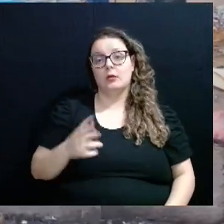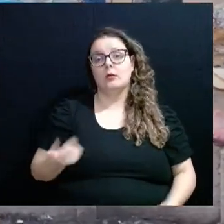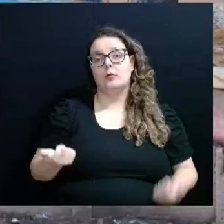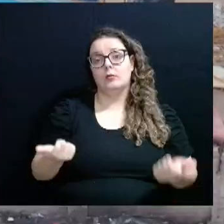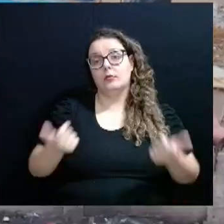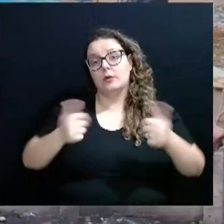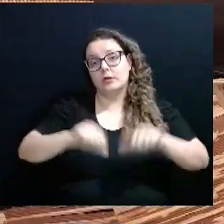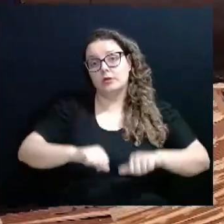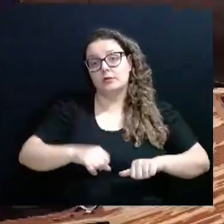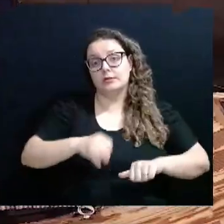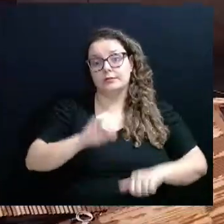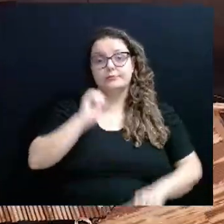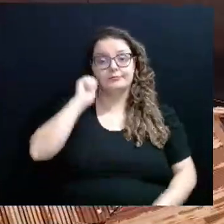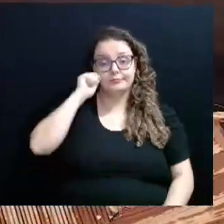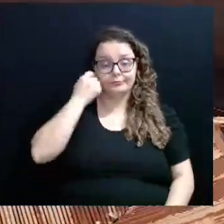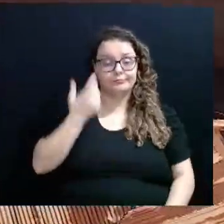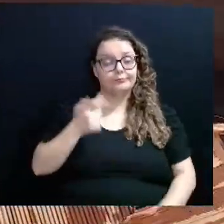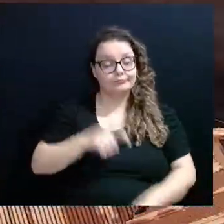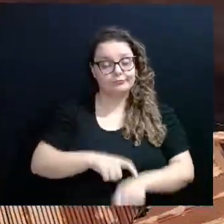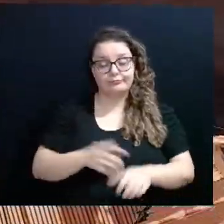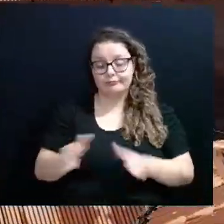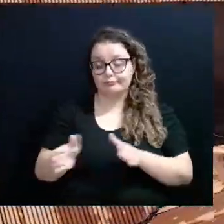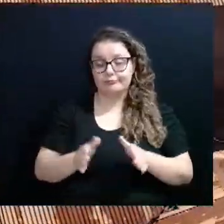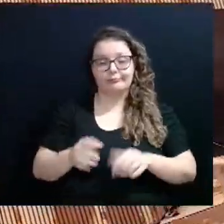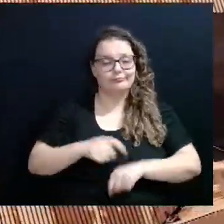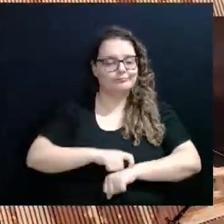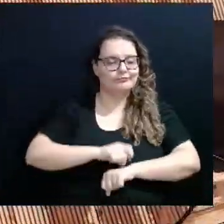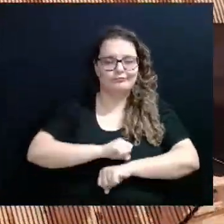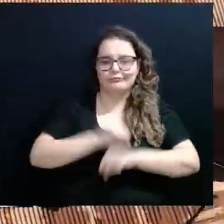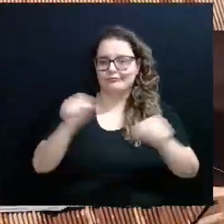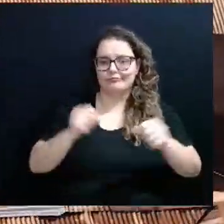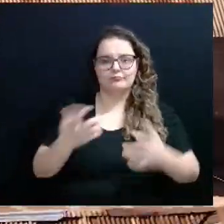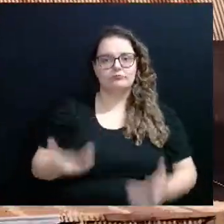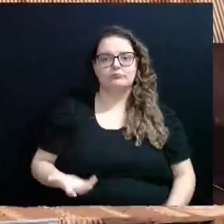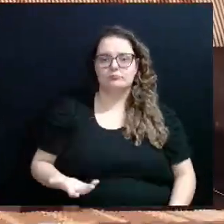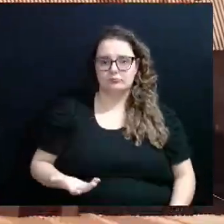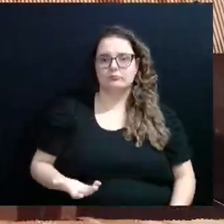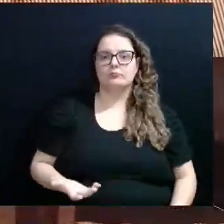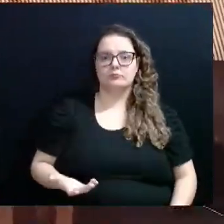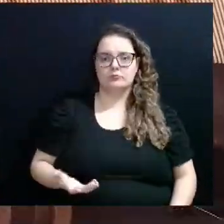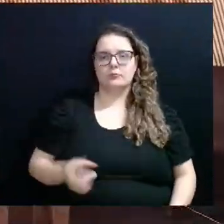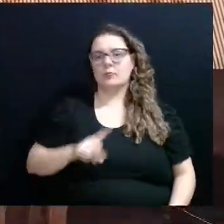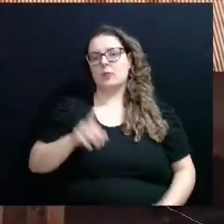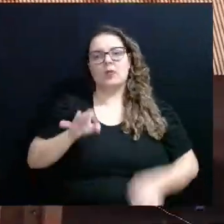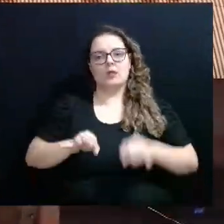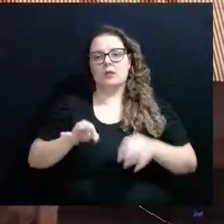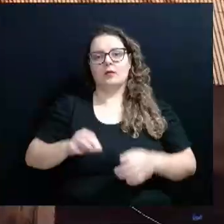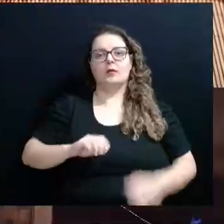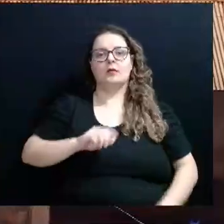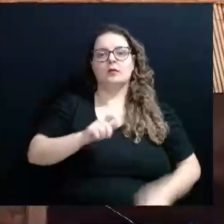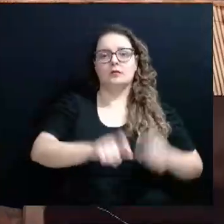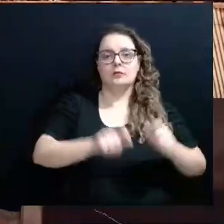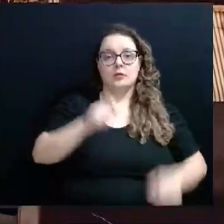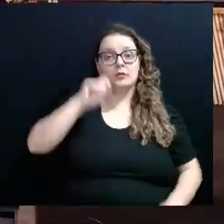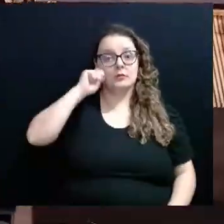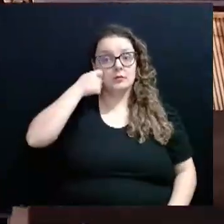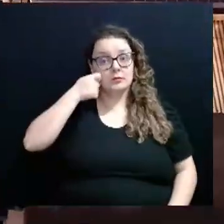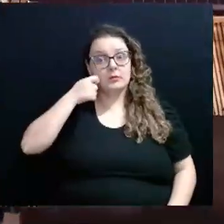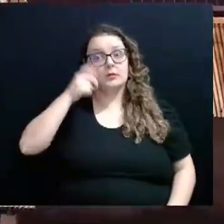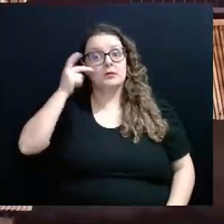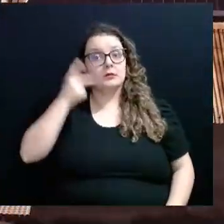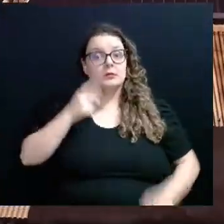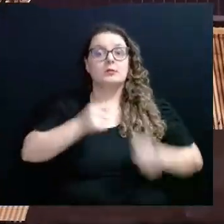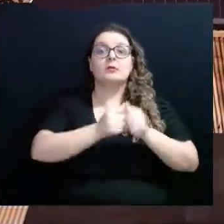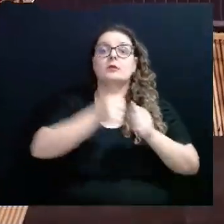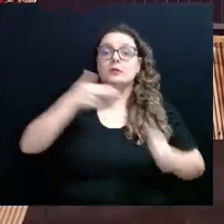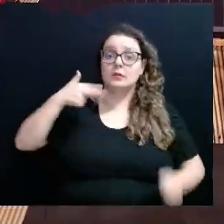né? É um cenário extremamente injusto que coloca as pessoas pretas e pardas, indígenas também, quilombolas, em